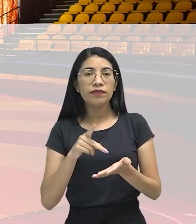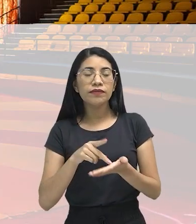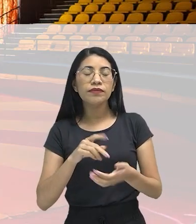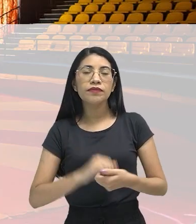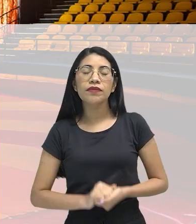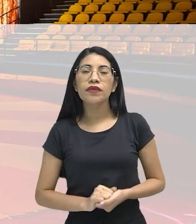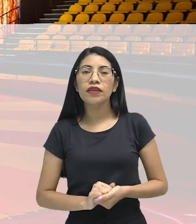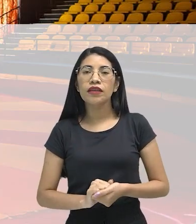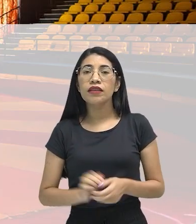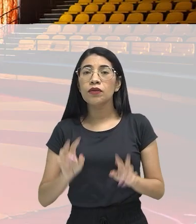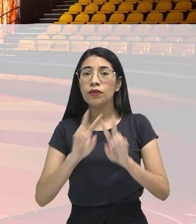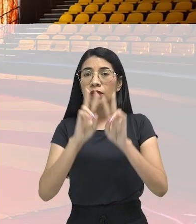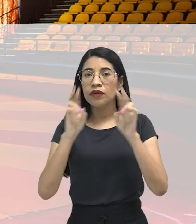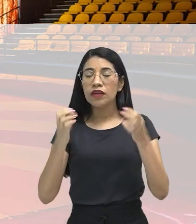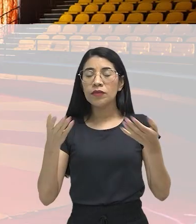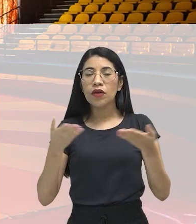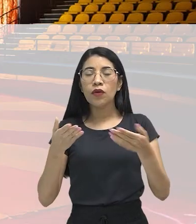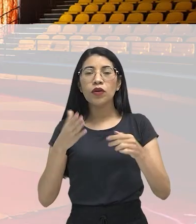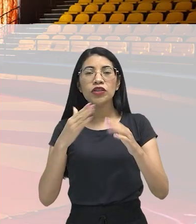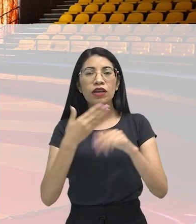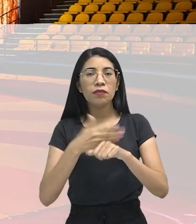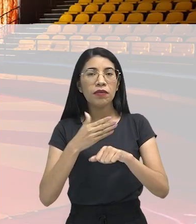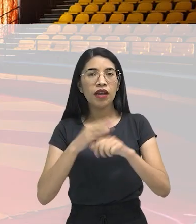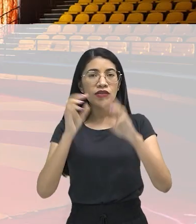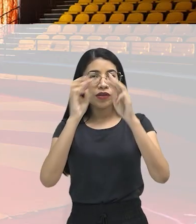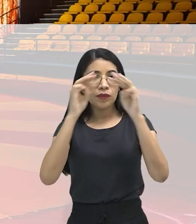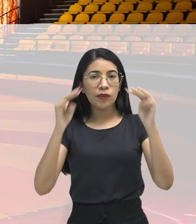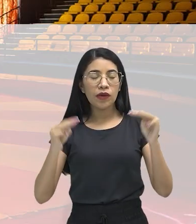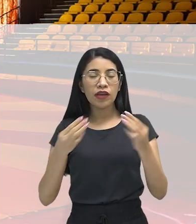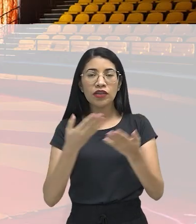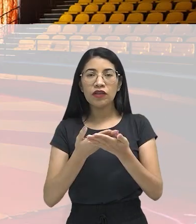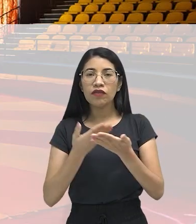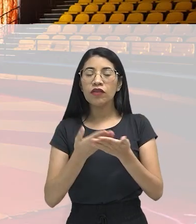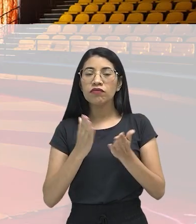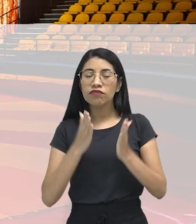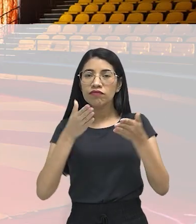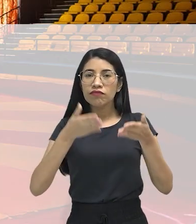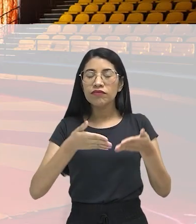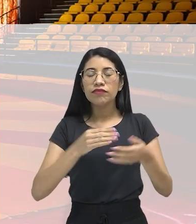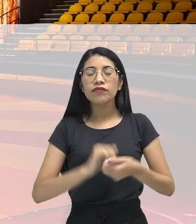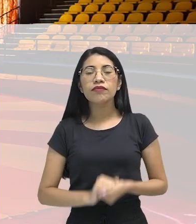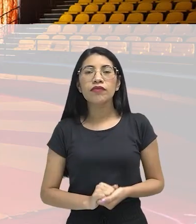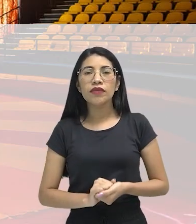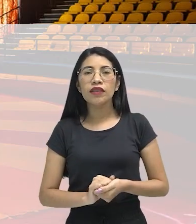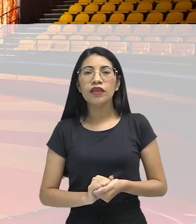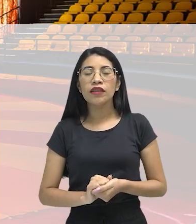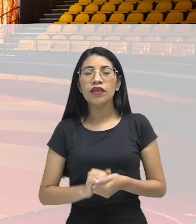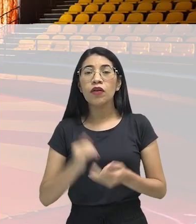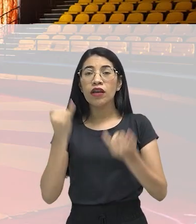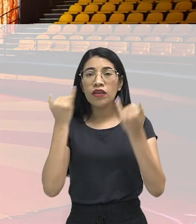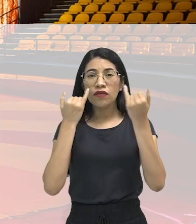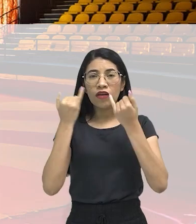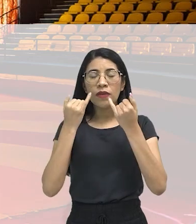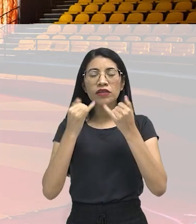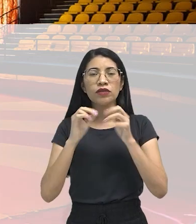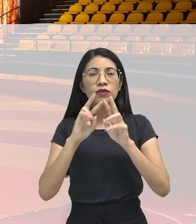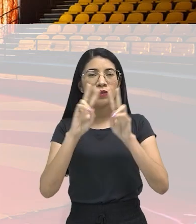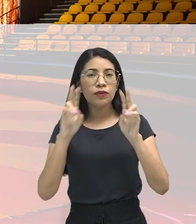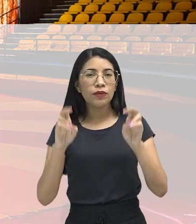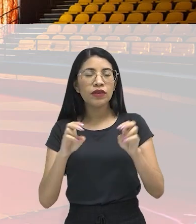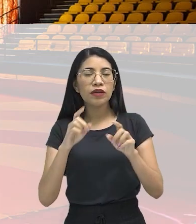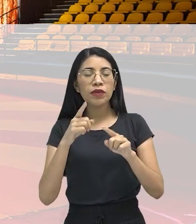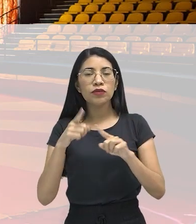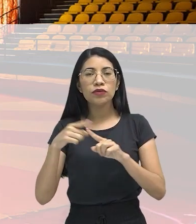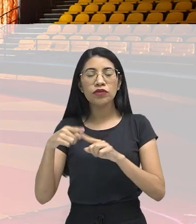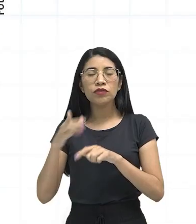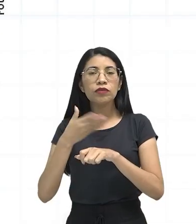sim, e é sobre a ginástica circense que nós iremos estudar no dia de hoje. Então vamos ver aí algumas informações a respeito desse